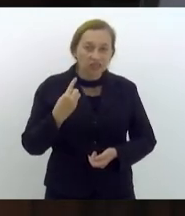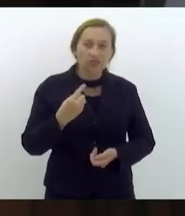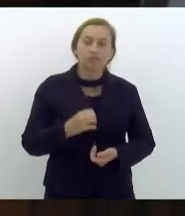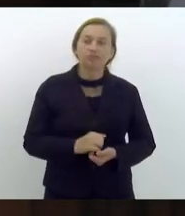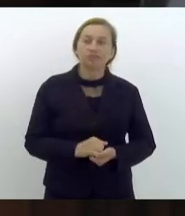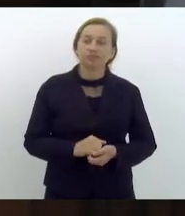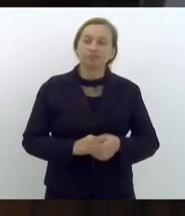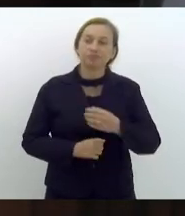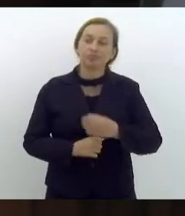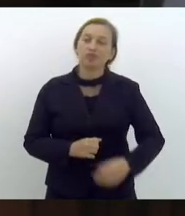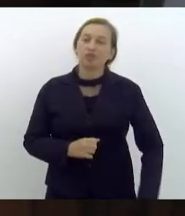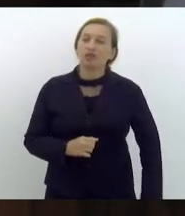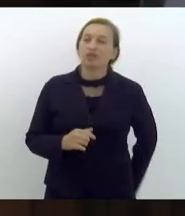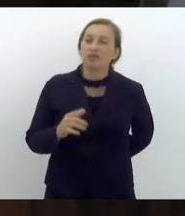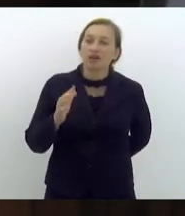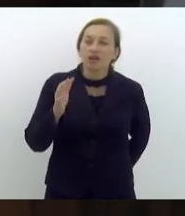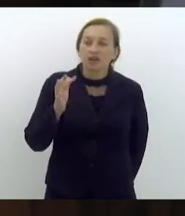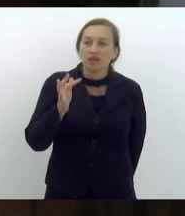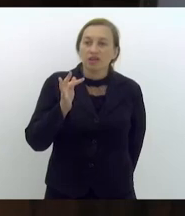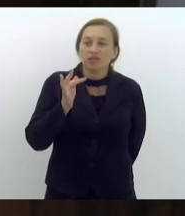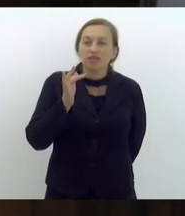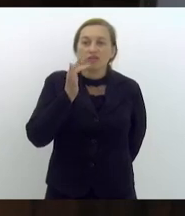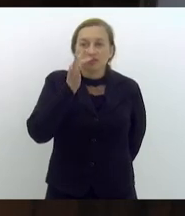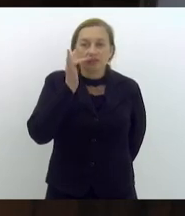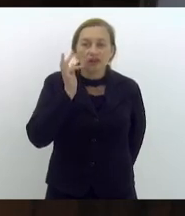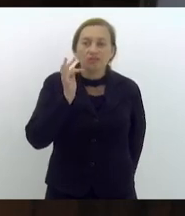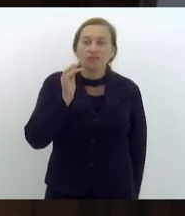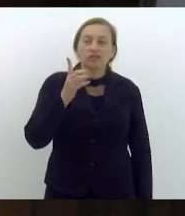Deputado Fábio Fábio